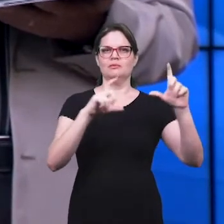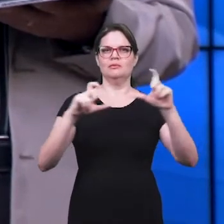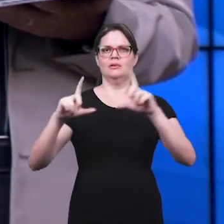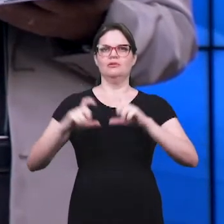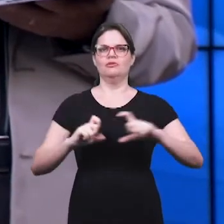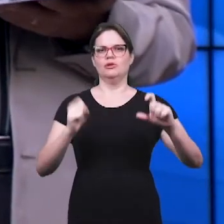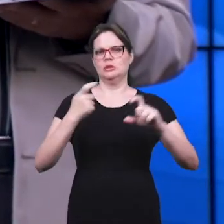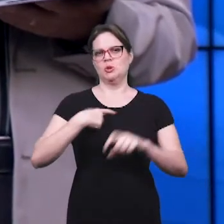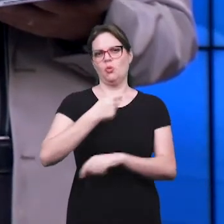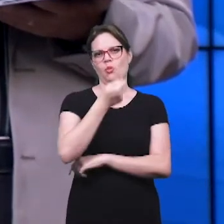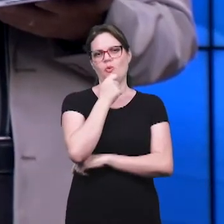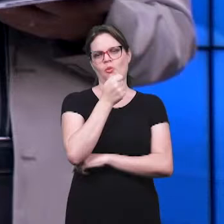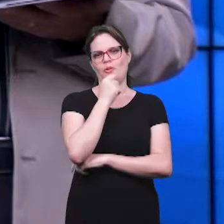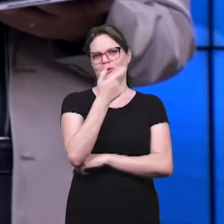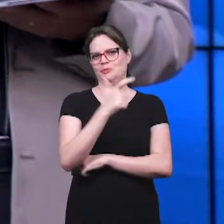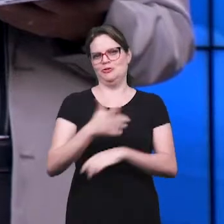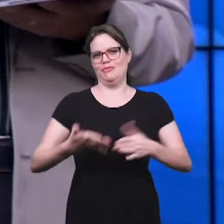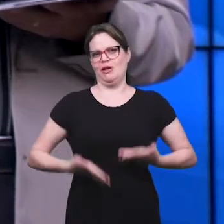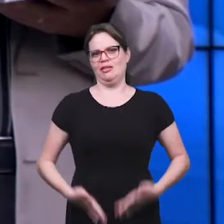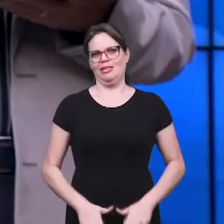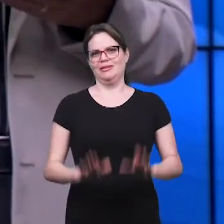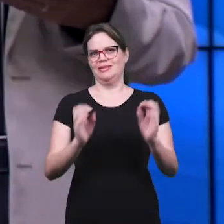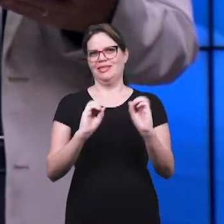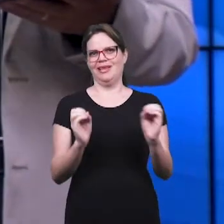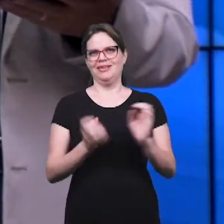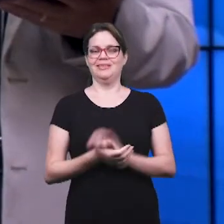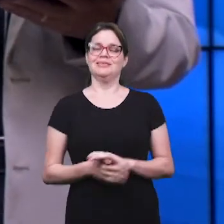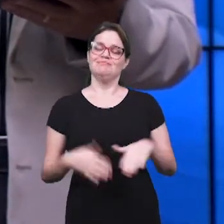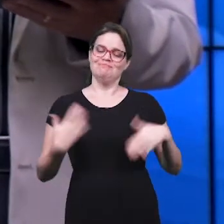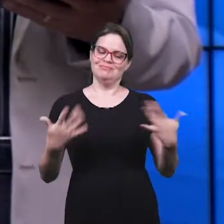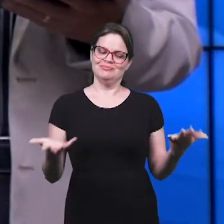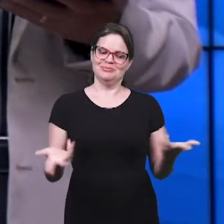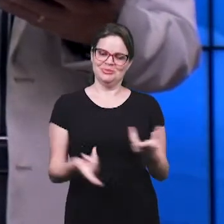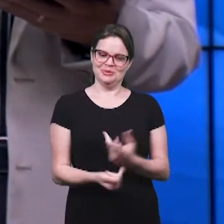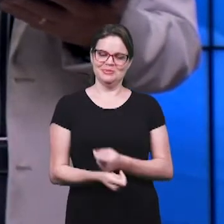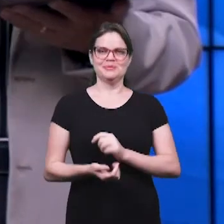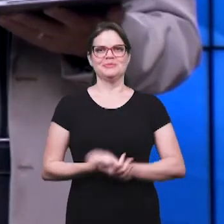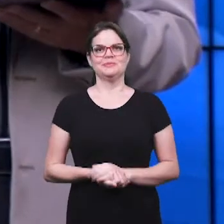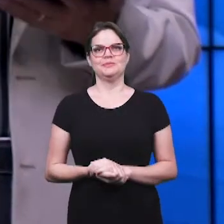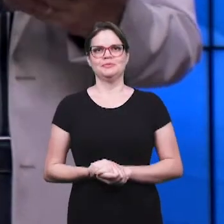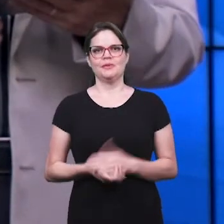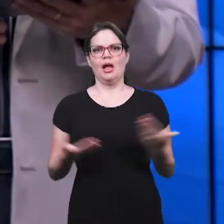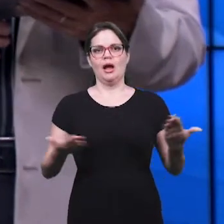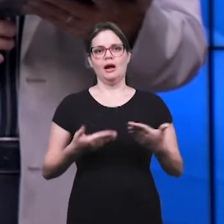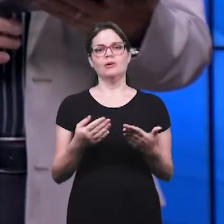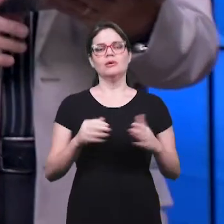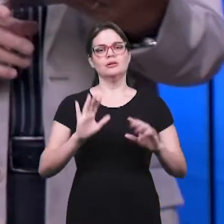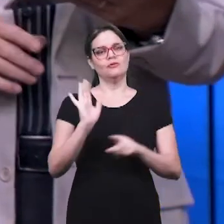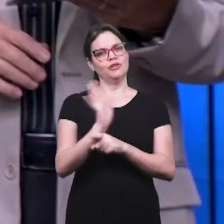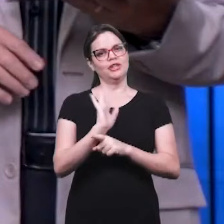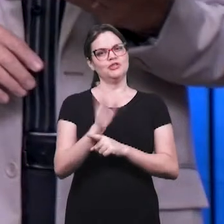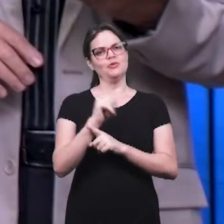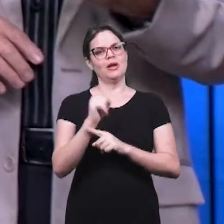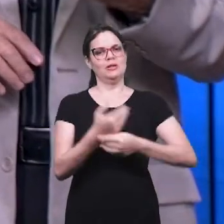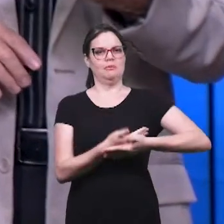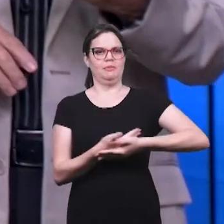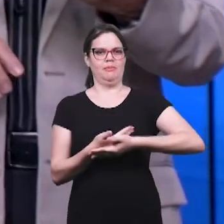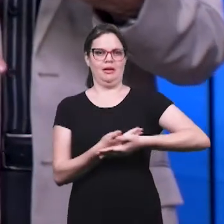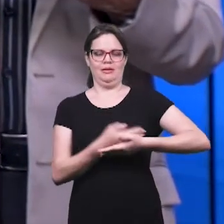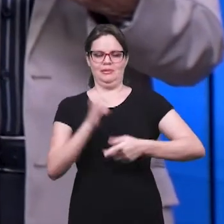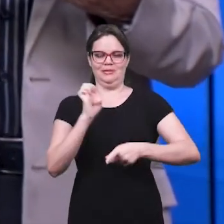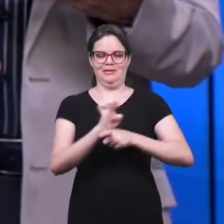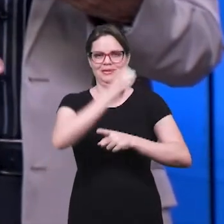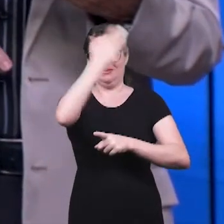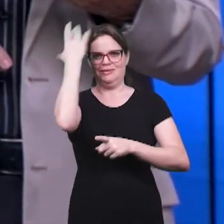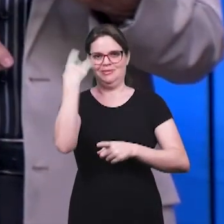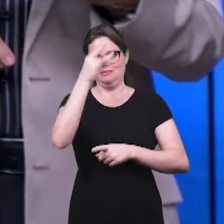do tempo que eu nem nascido não era ainda. Olha que maravilha! Então, vamos agora para os bebês. O primeiro bebê é do estado do Espírito